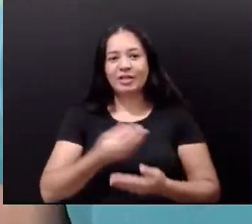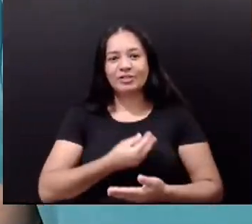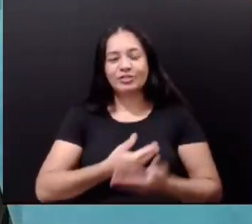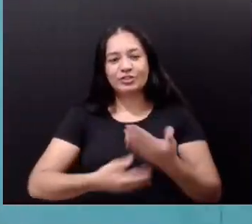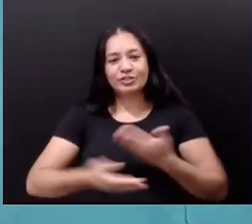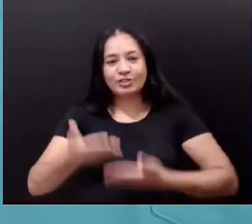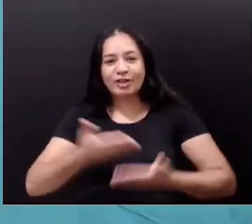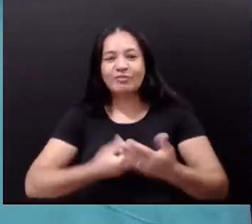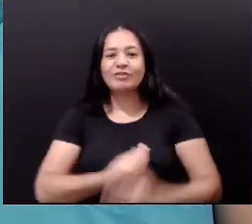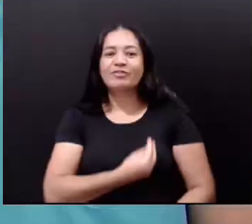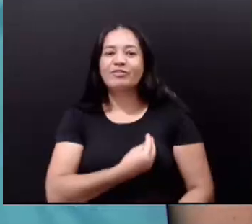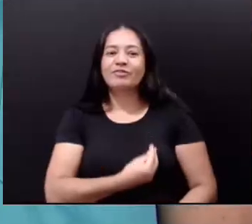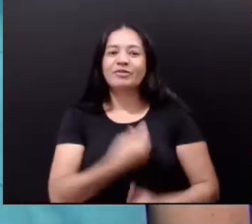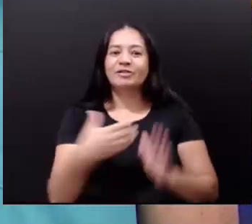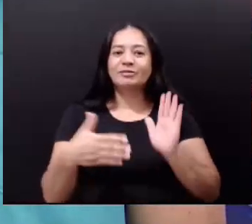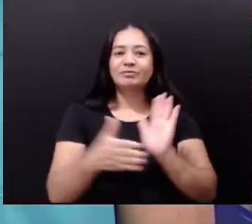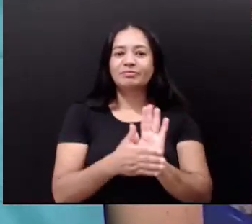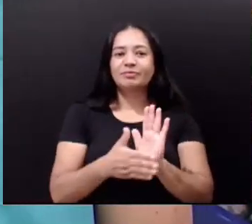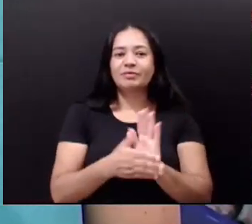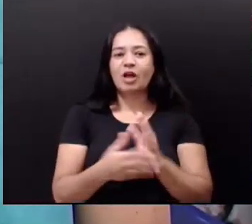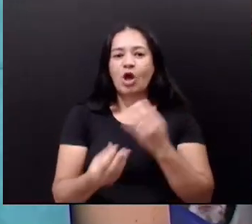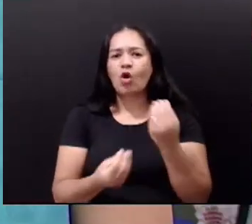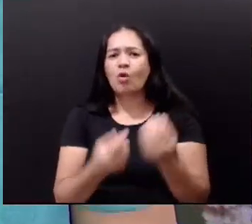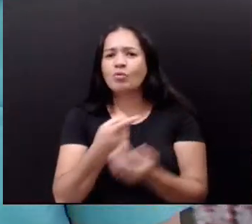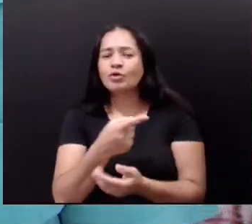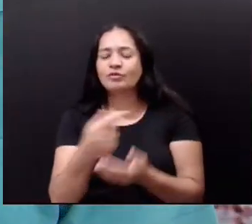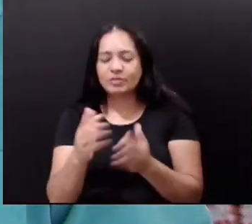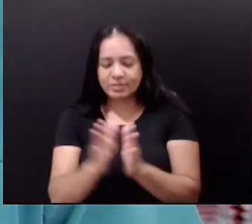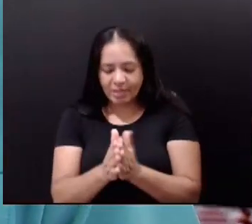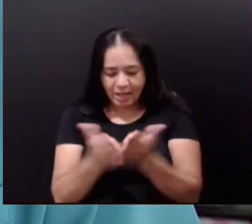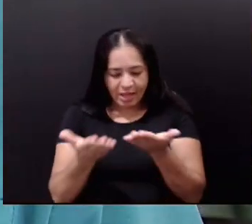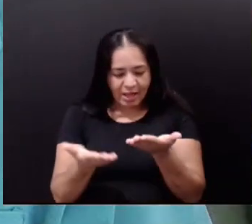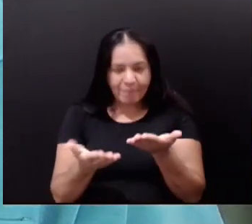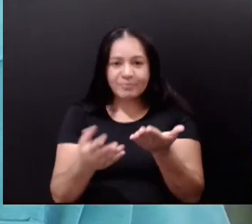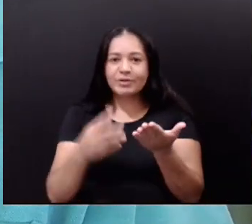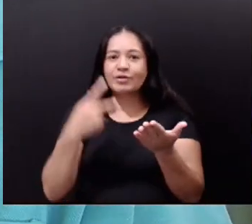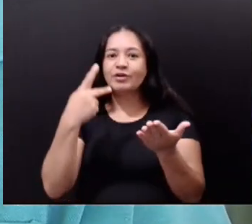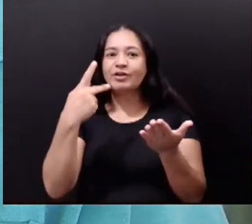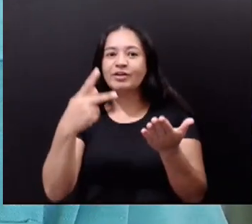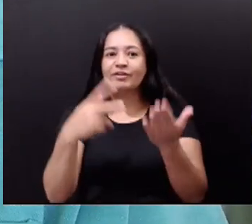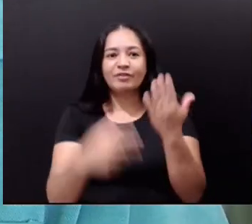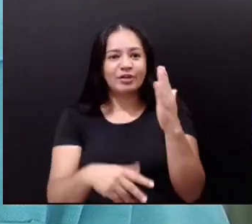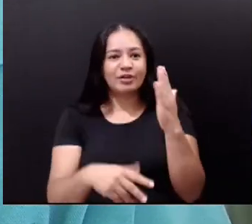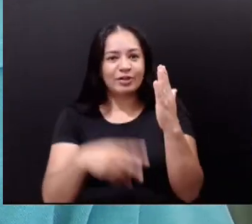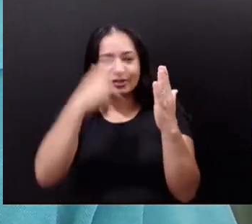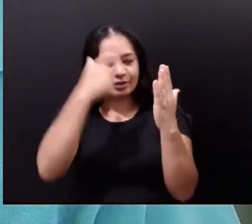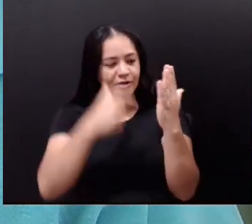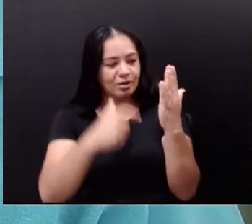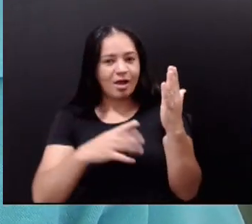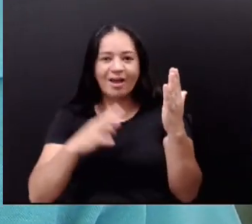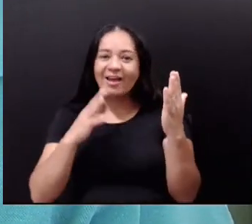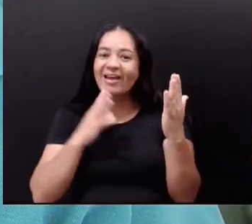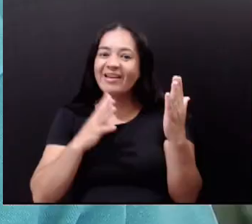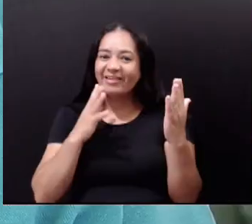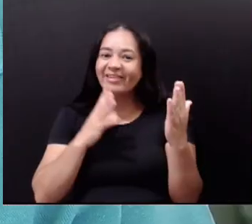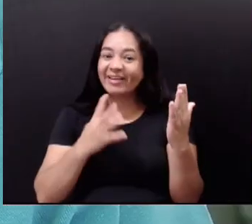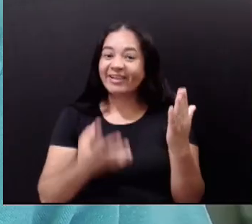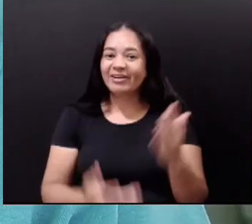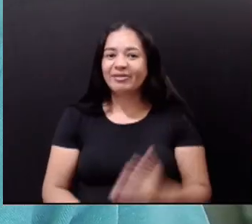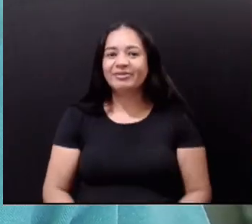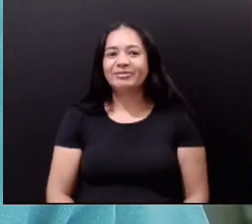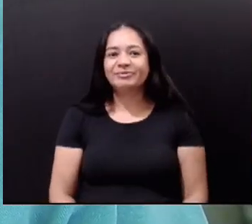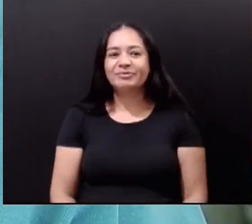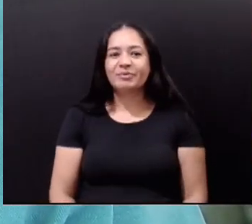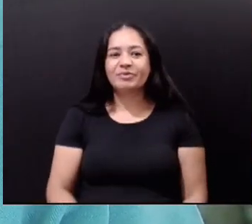para você, Ricardo, abrir o livro e ver a sua imagem? Foi muito legal, muito legal. Você acha que você está escrevendo uma